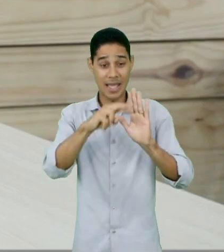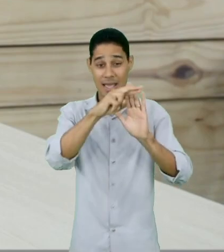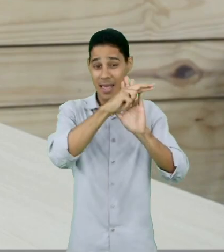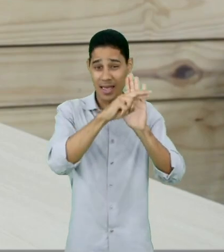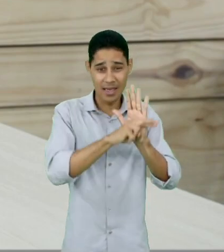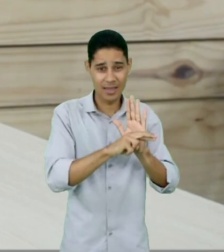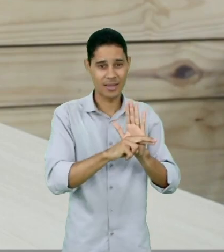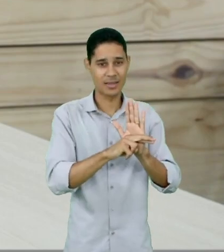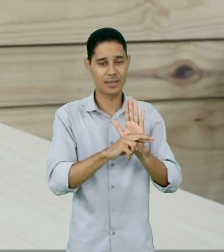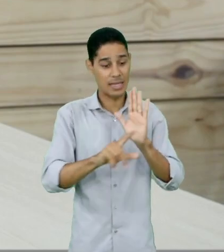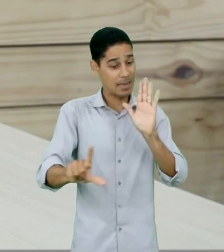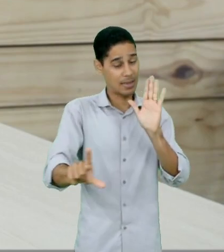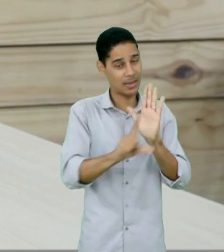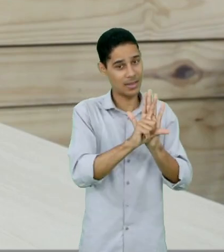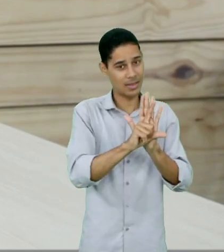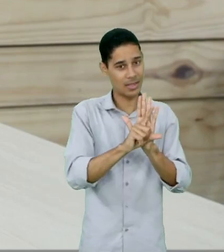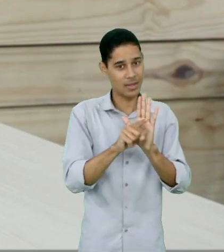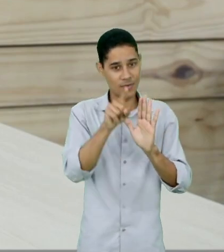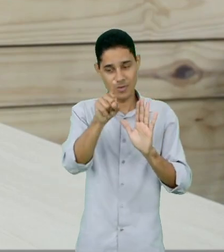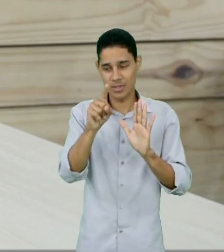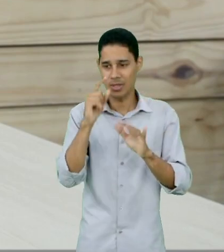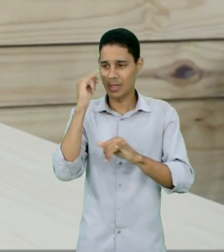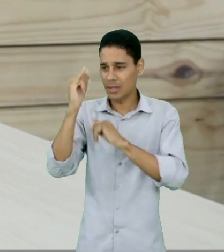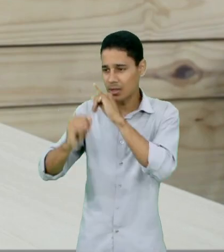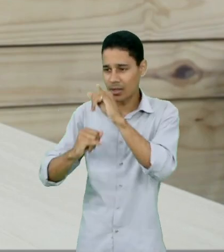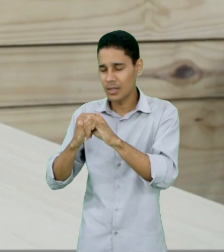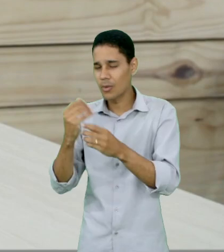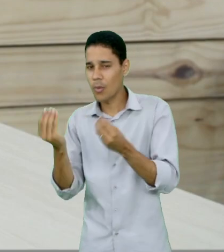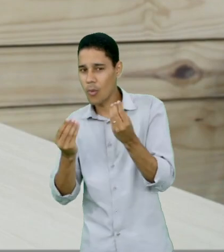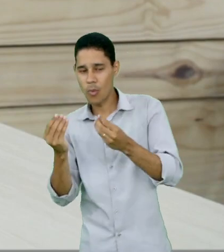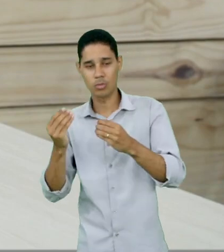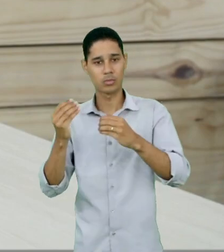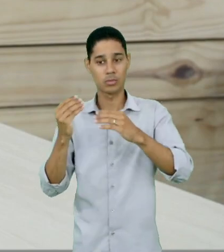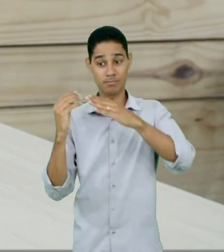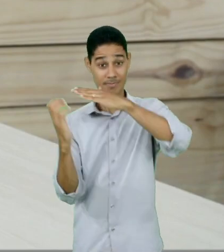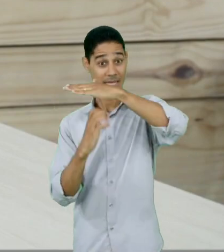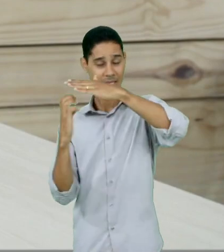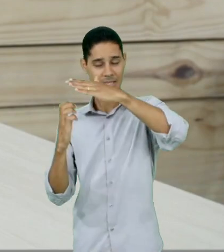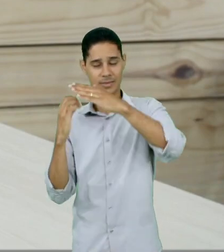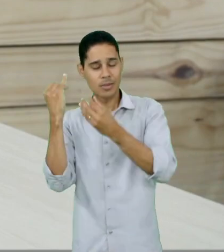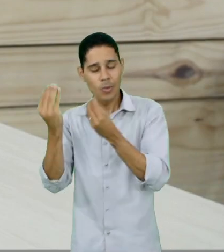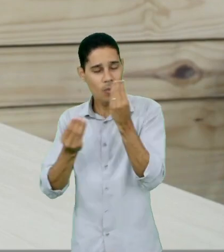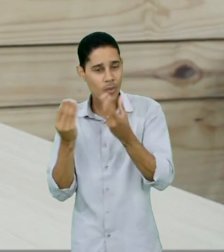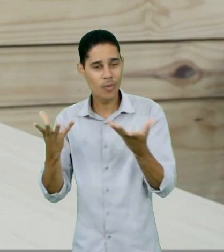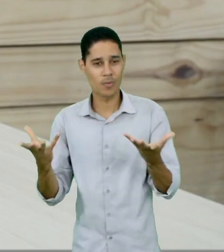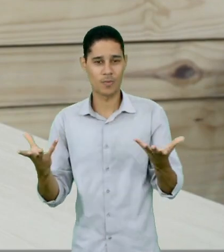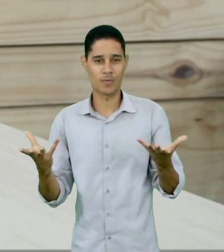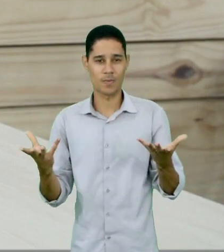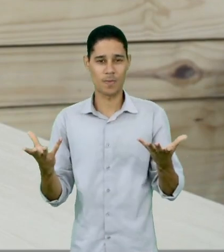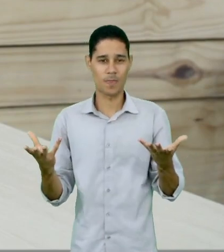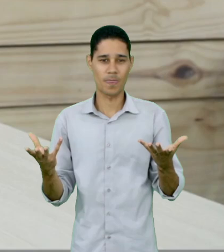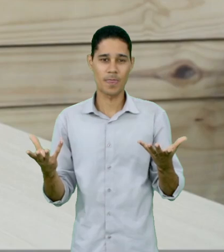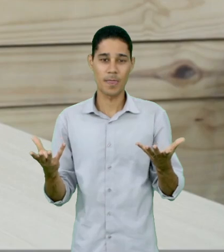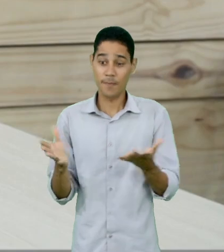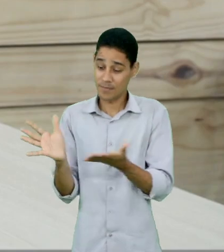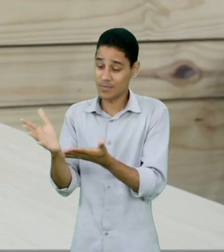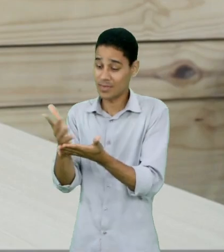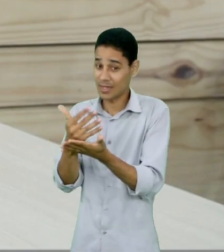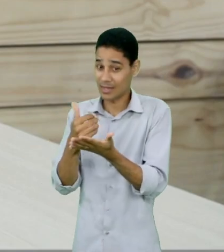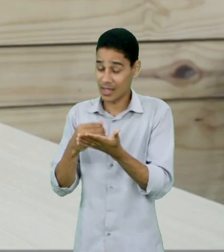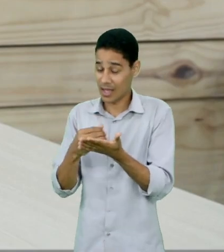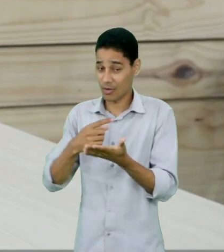como é que a gente deve agir e como as corporações devem agir com relação aos dados da gente,